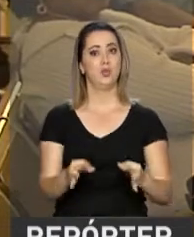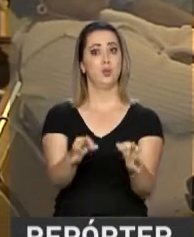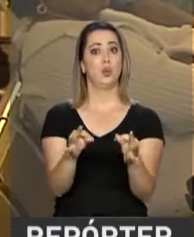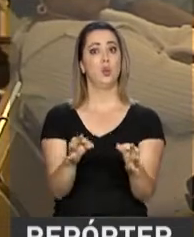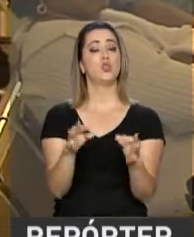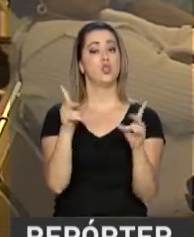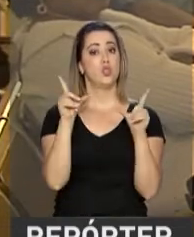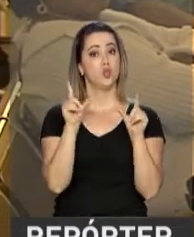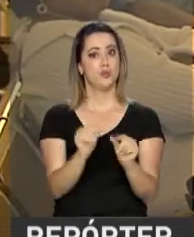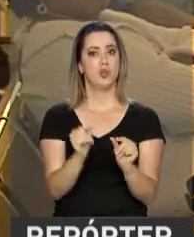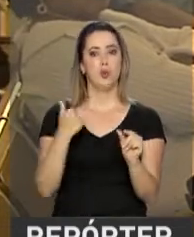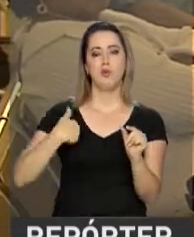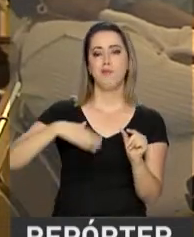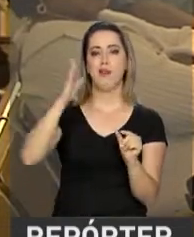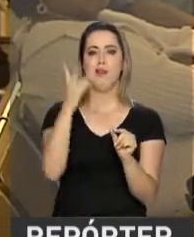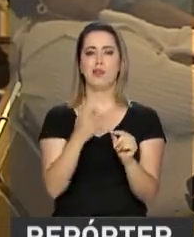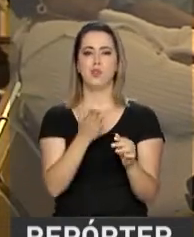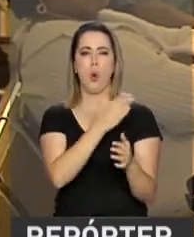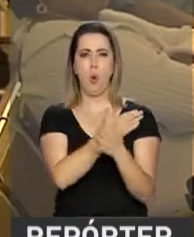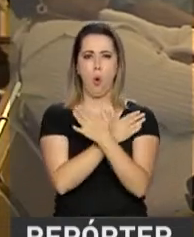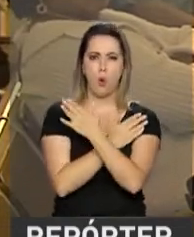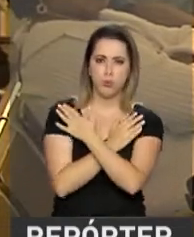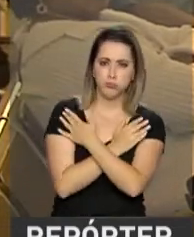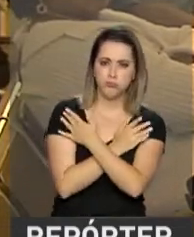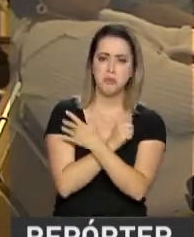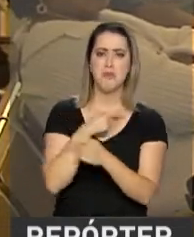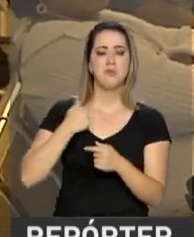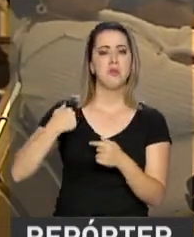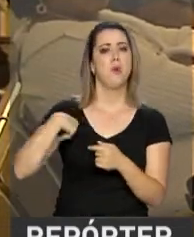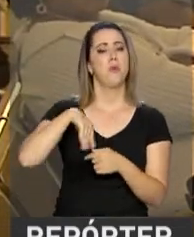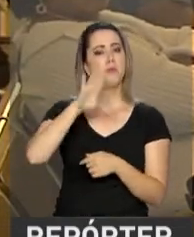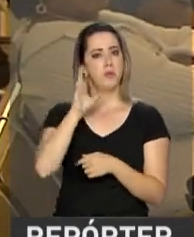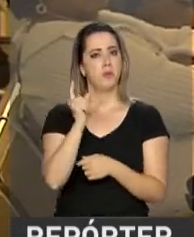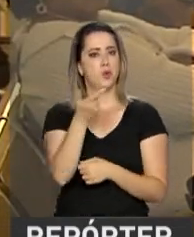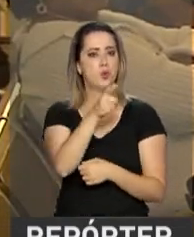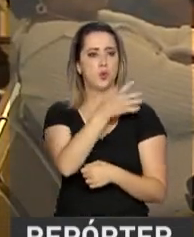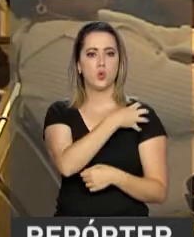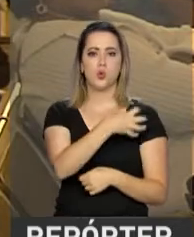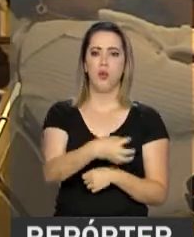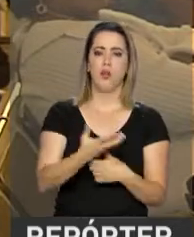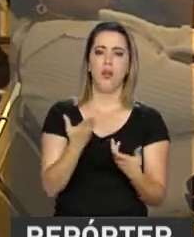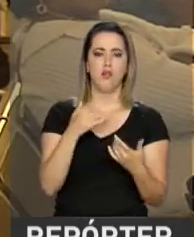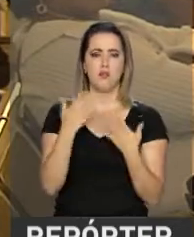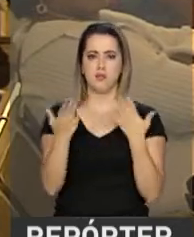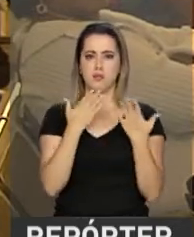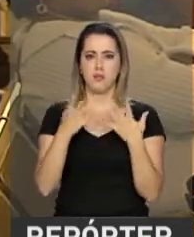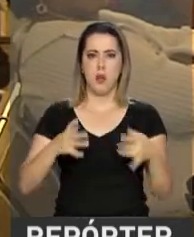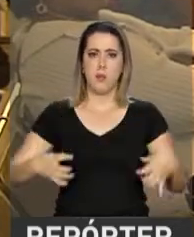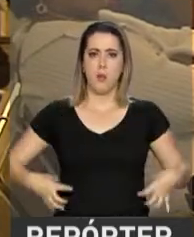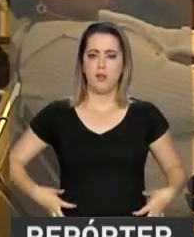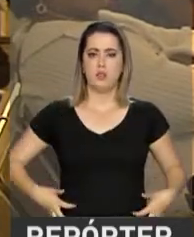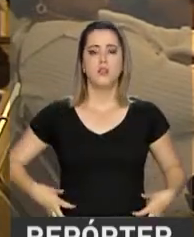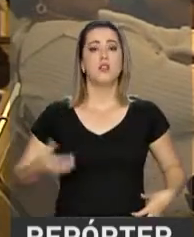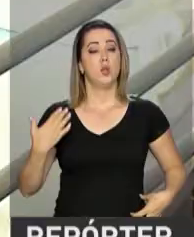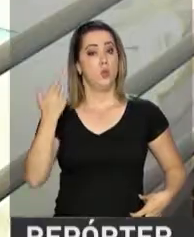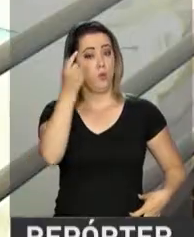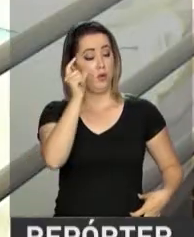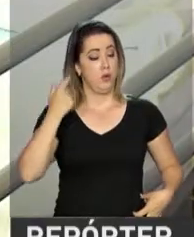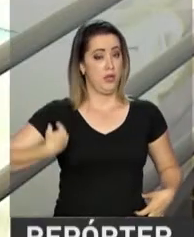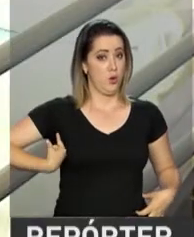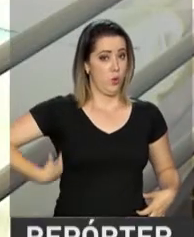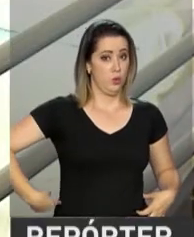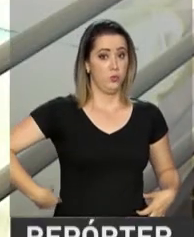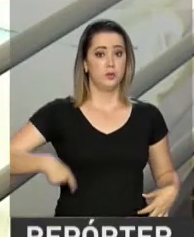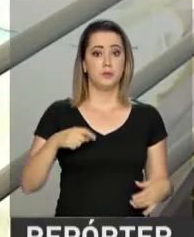além do ombro a expectativa é ampliar as cirurgias para outras articulações como quadril e coluna